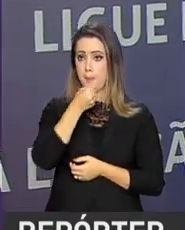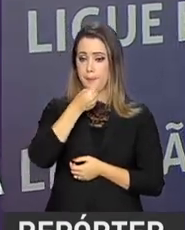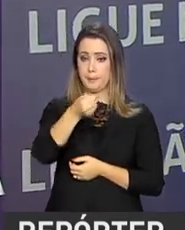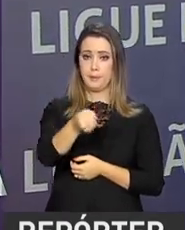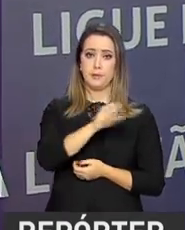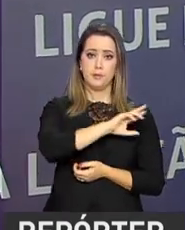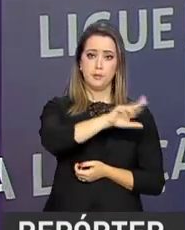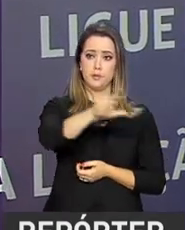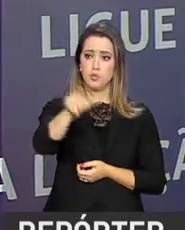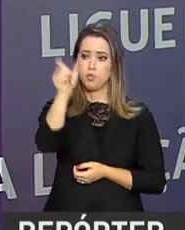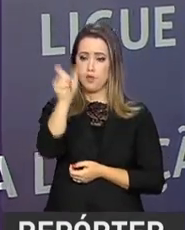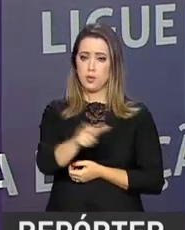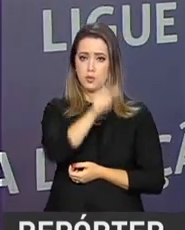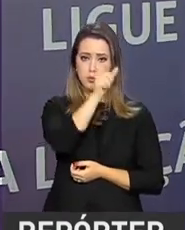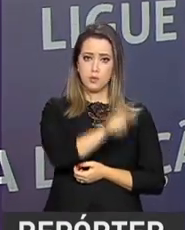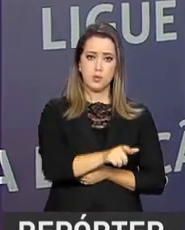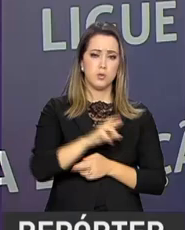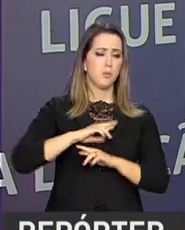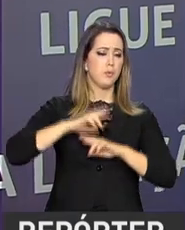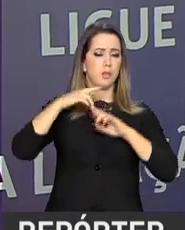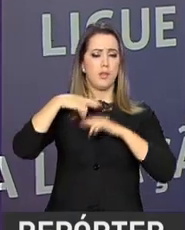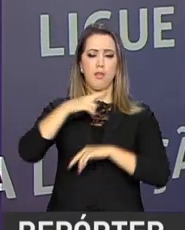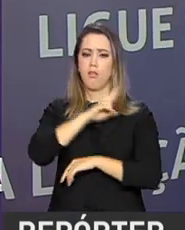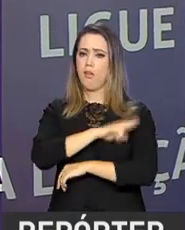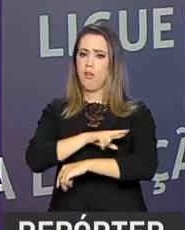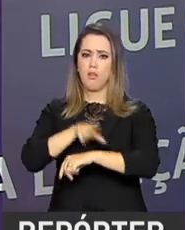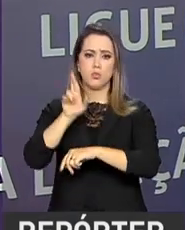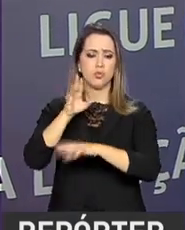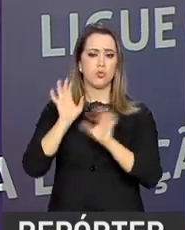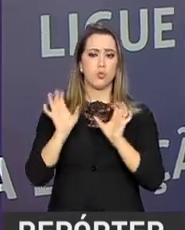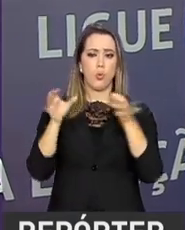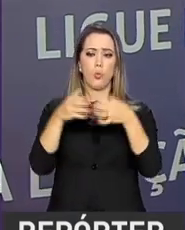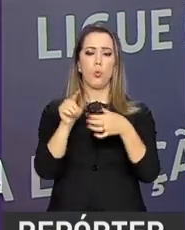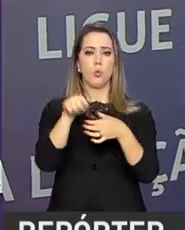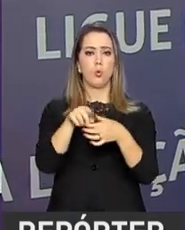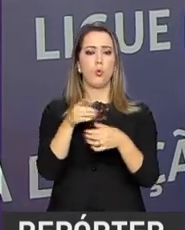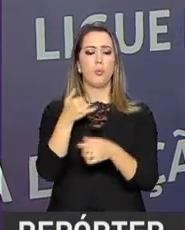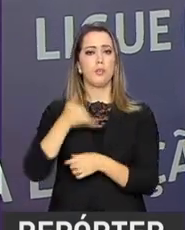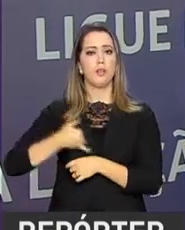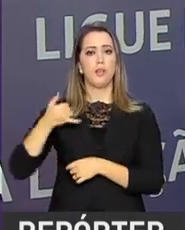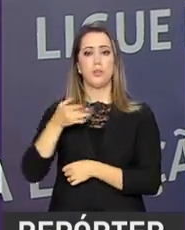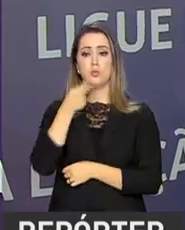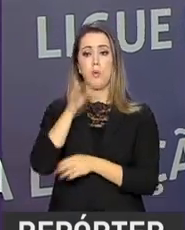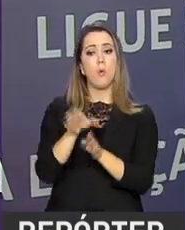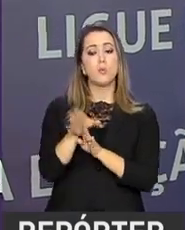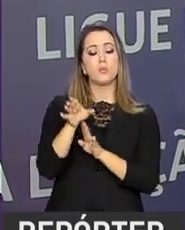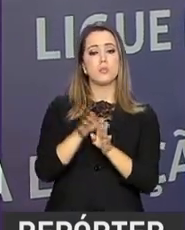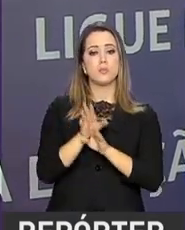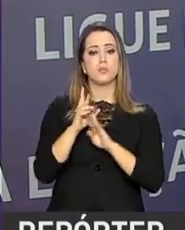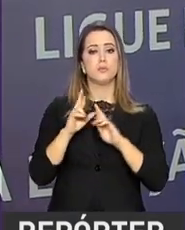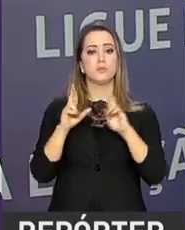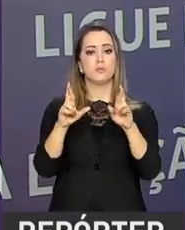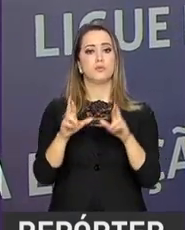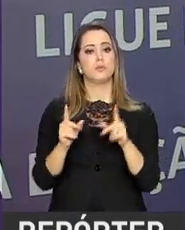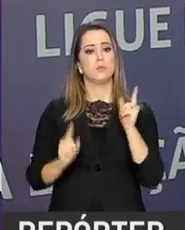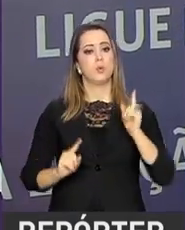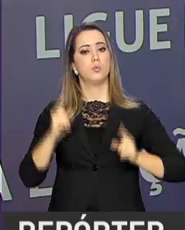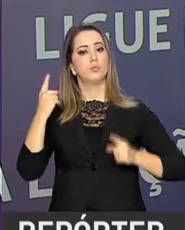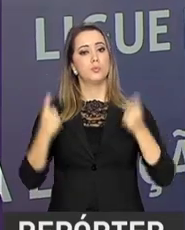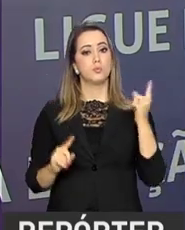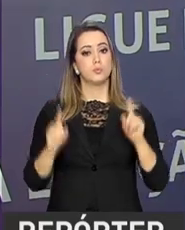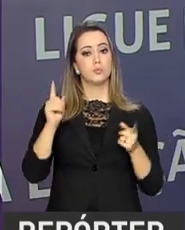mais diferentes pessoas etnias idades pra dar os seus conselhos nas expectativas que estão tendo para ir pra ser um carnaval